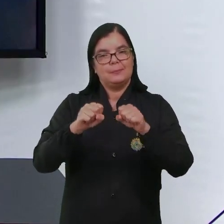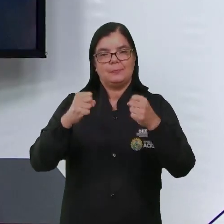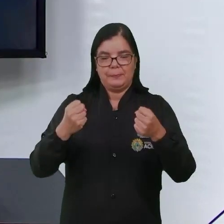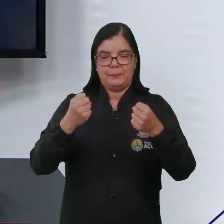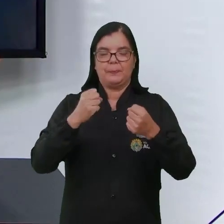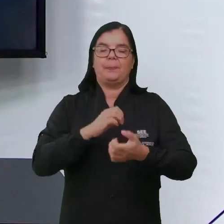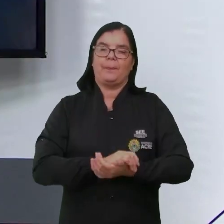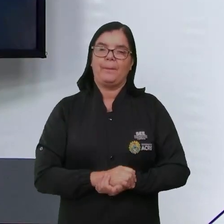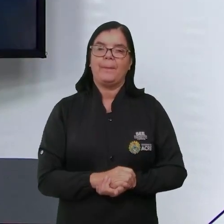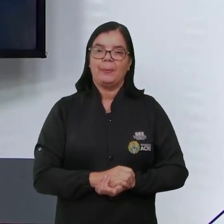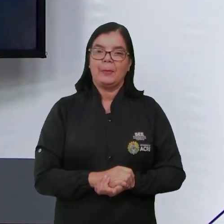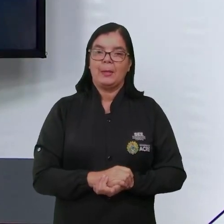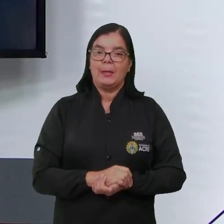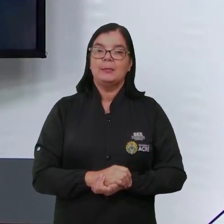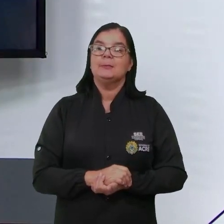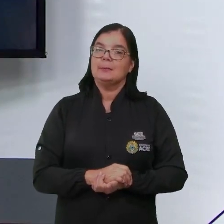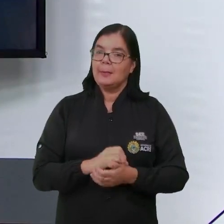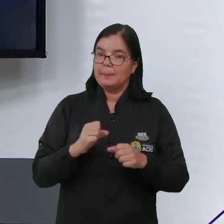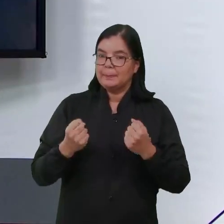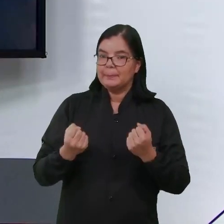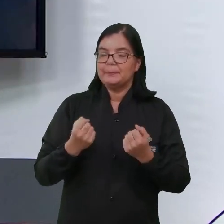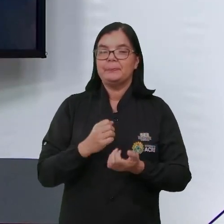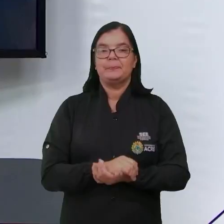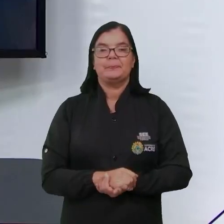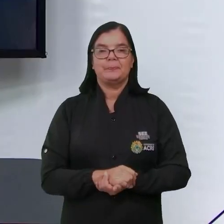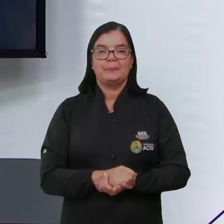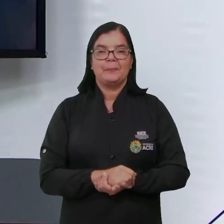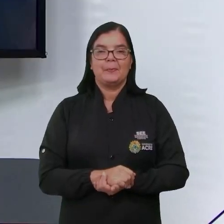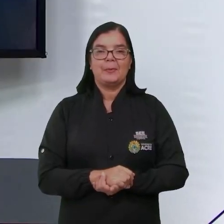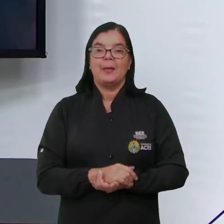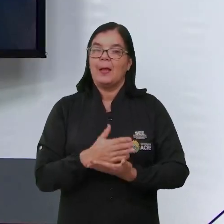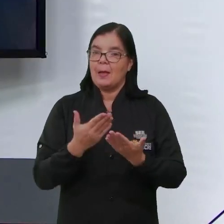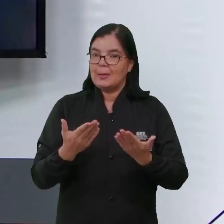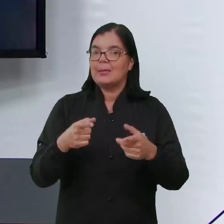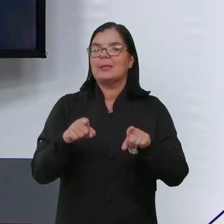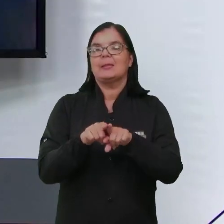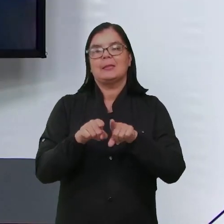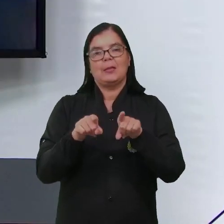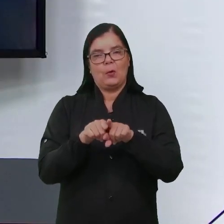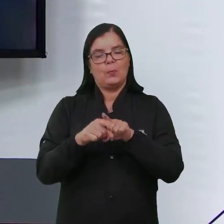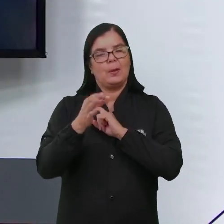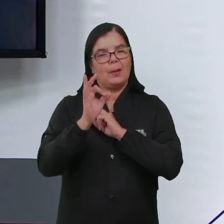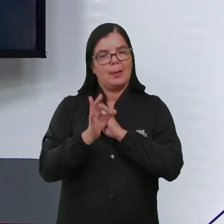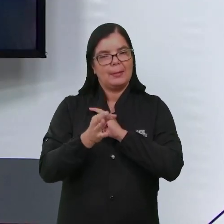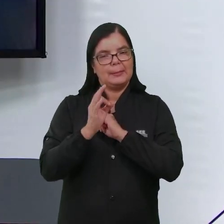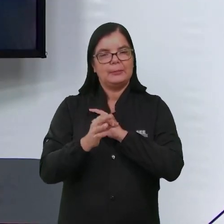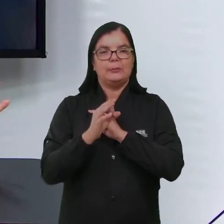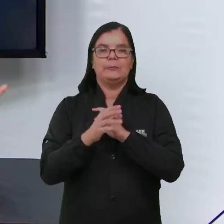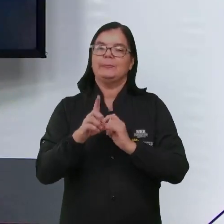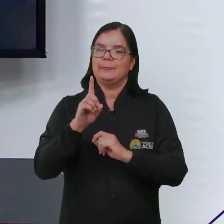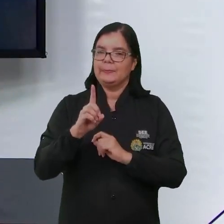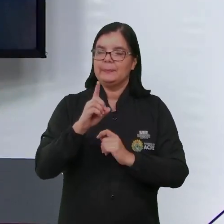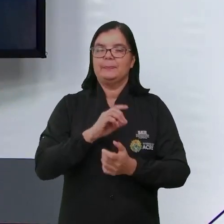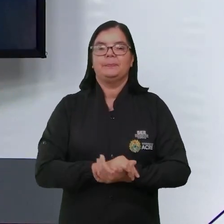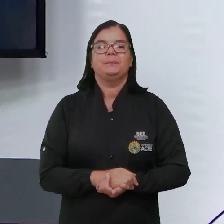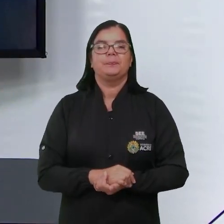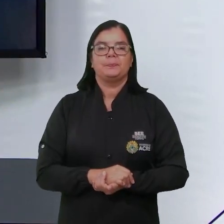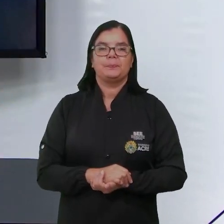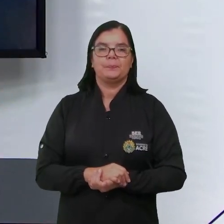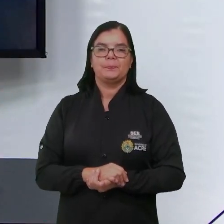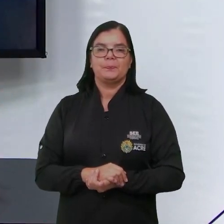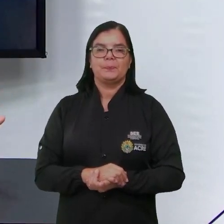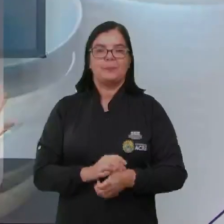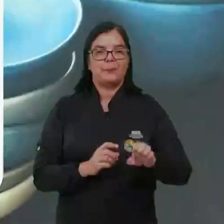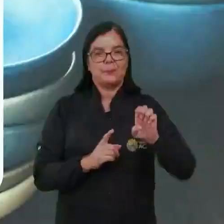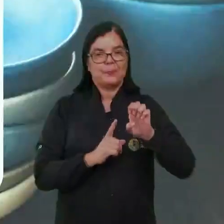se partindo, vão acabar se quebrando. Então, aqui também está correta a alternativa D. Então, vamos ler